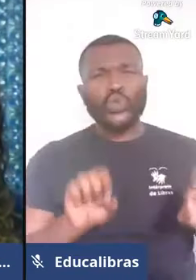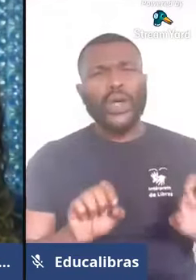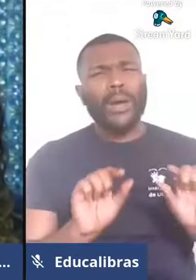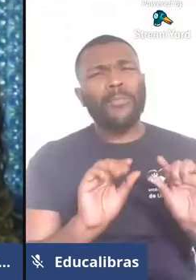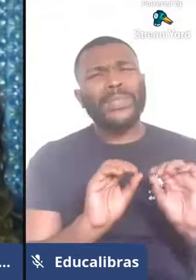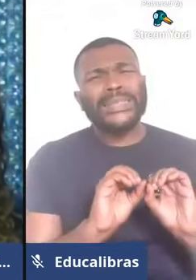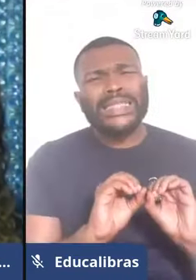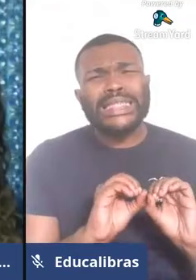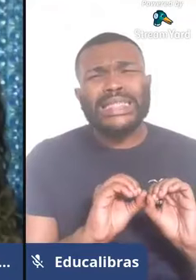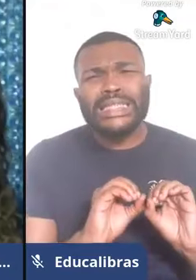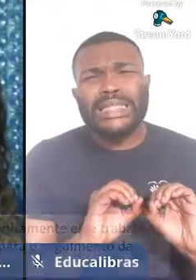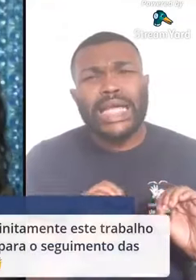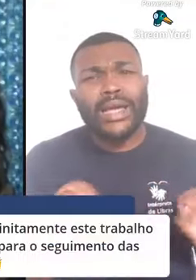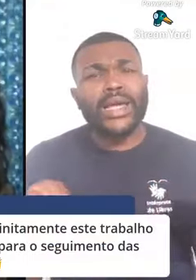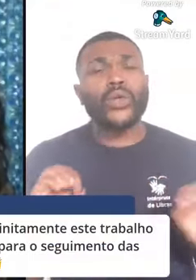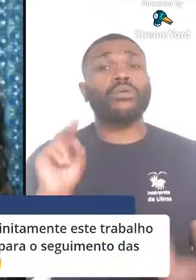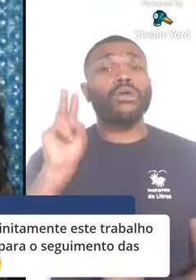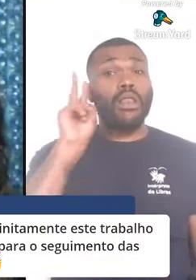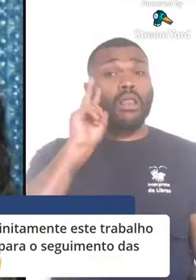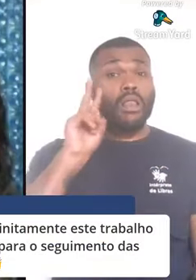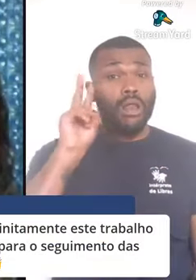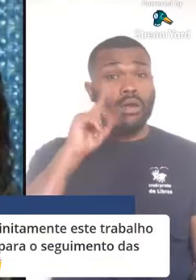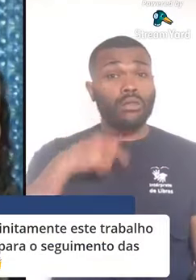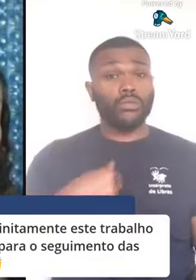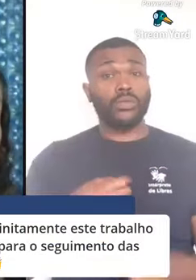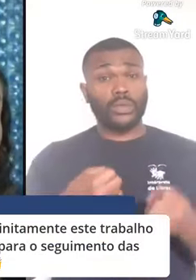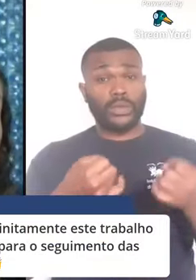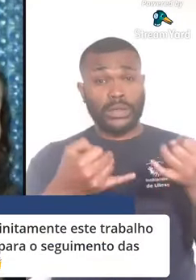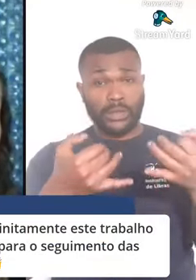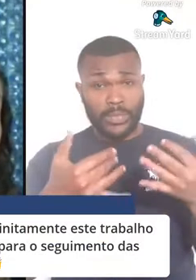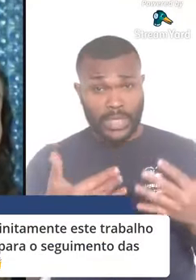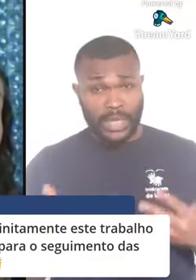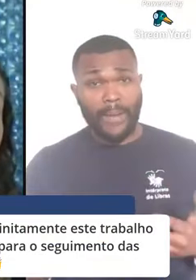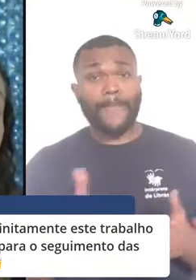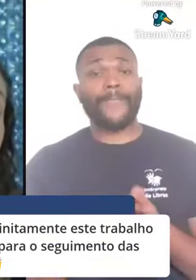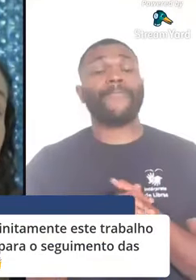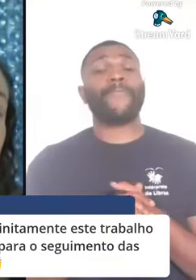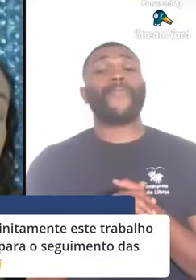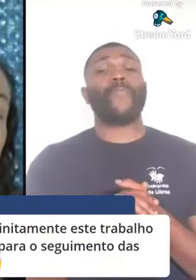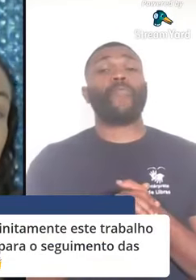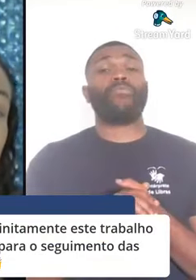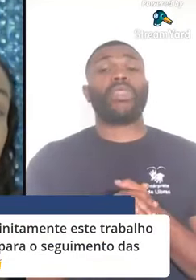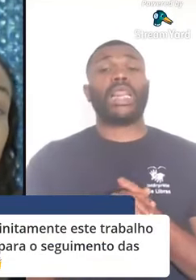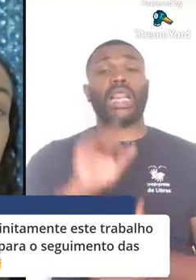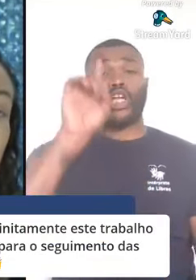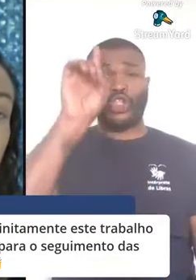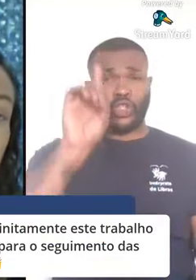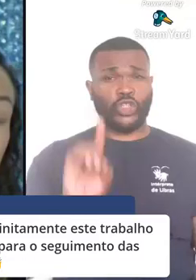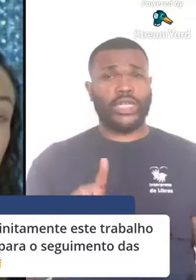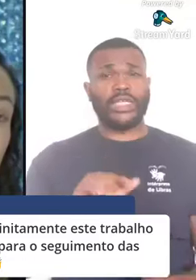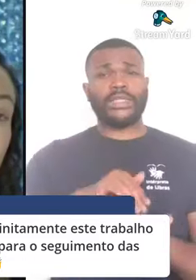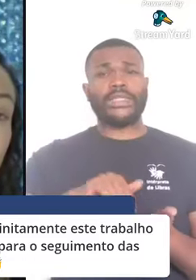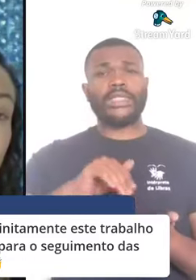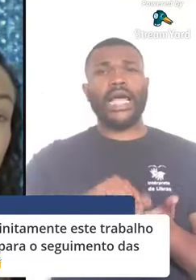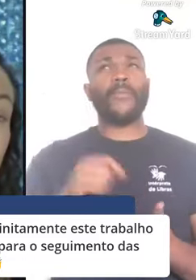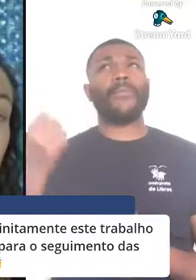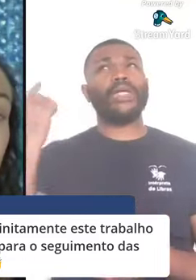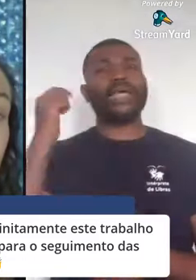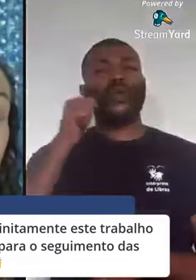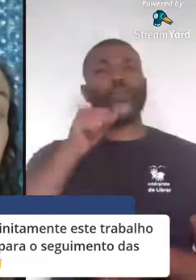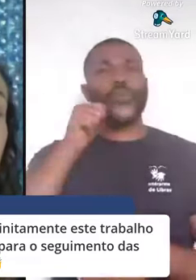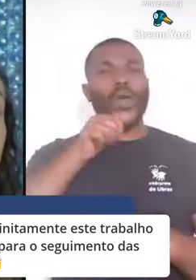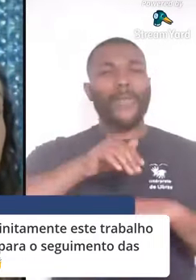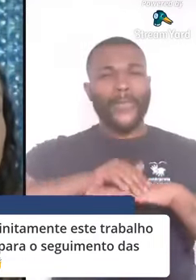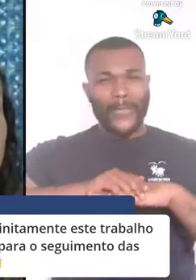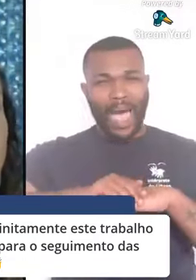bacana falar sobre isso. Por que a gente, né, assim, a direção da secretaria, a Mara, na época que era secretária, o